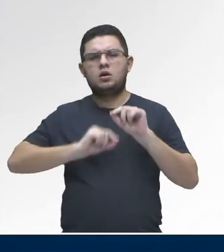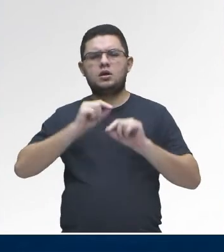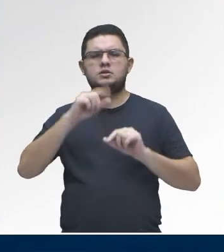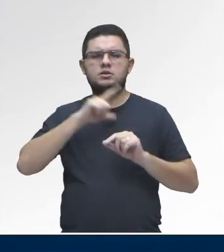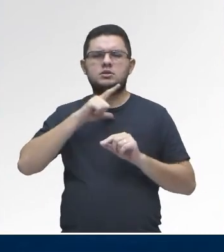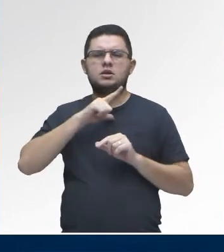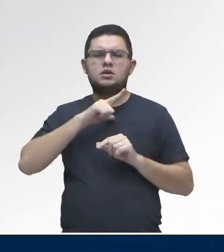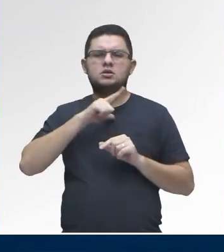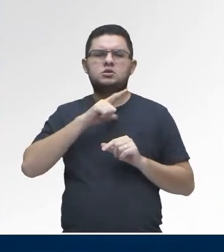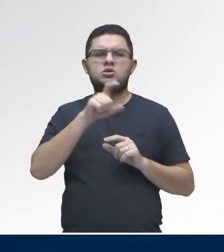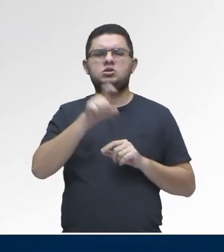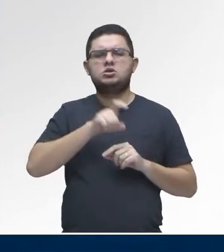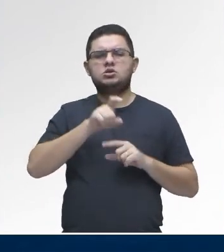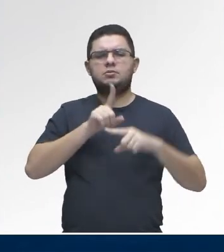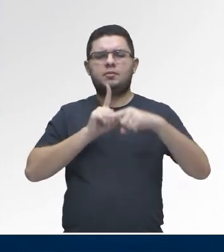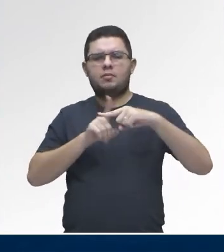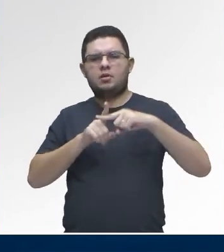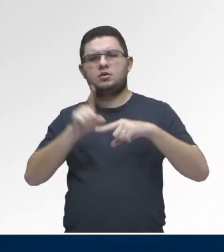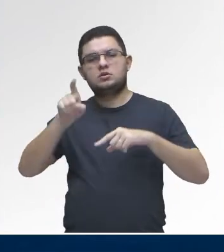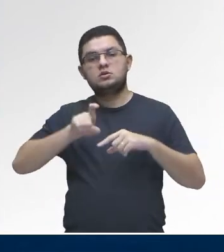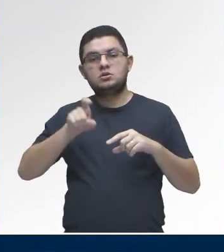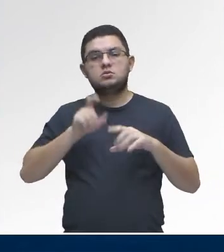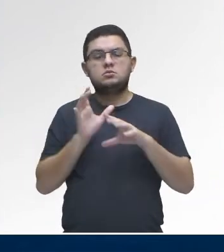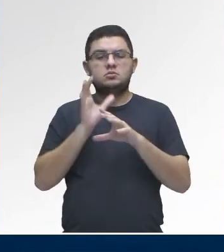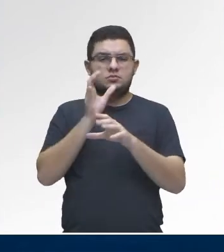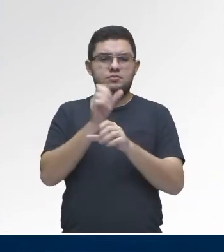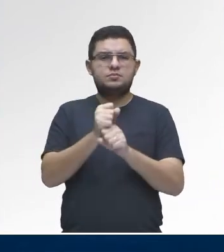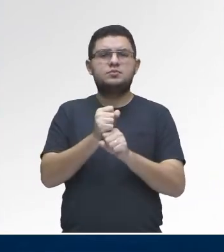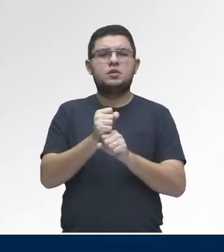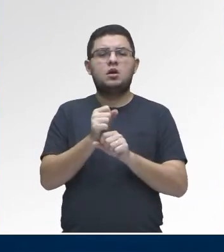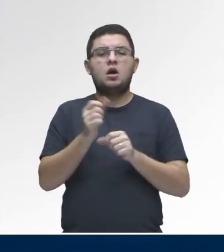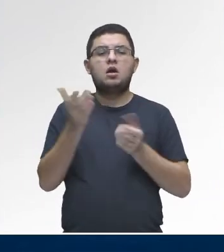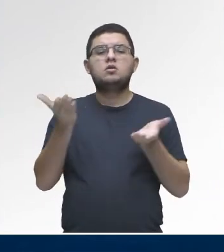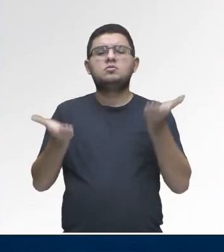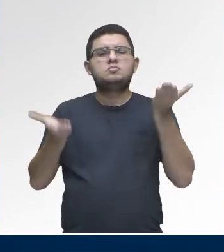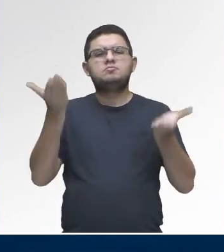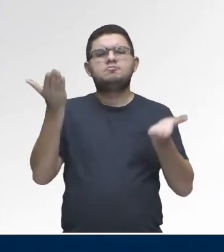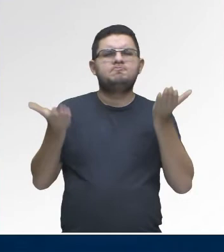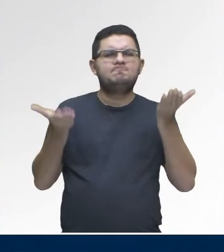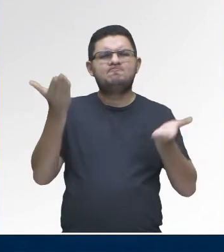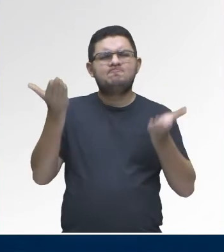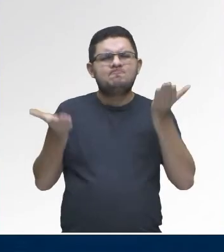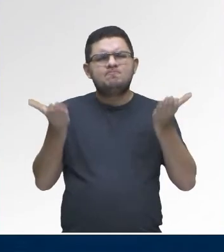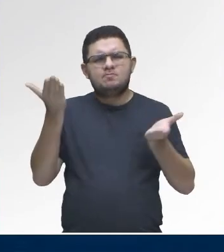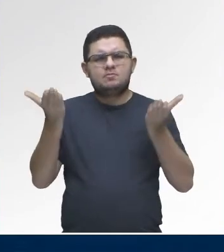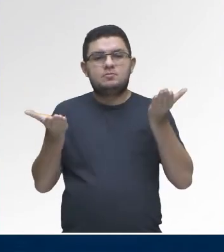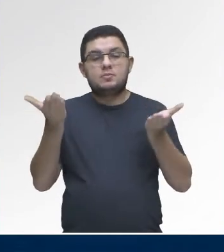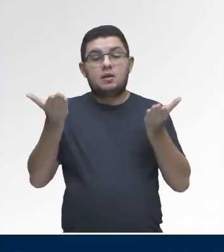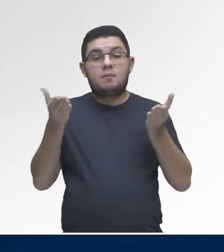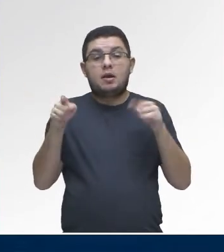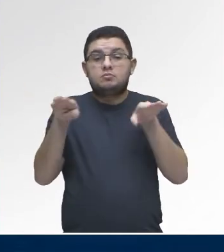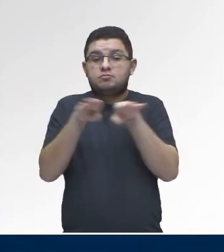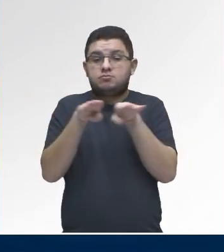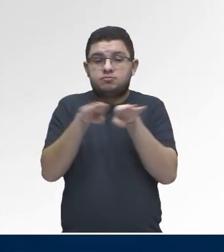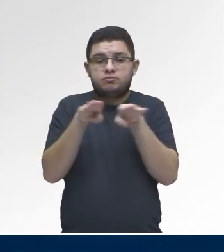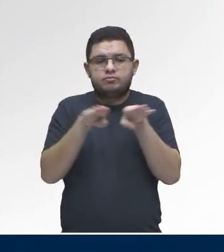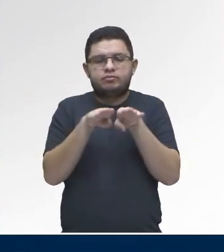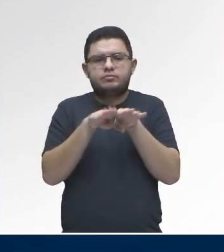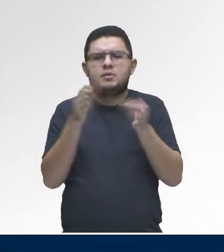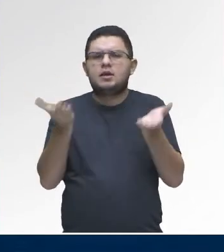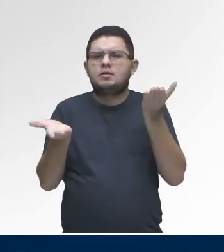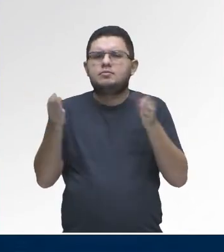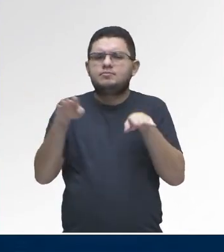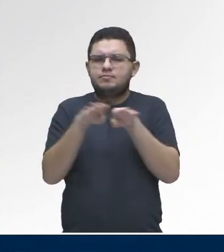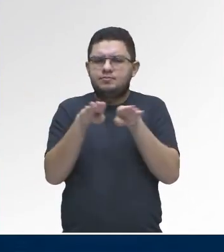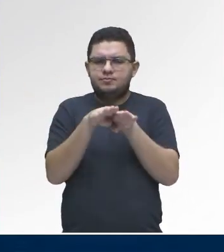balança equilibrada. Para deixar a balança equilibrada, eu preciso que os dois lados tenham o mesmo valor, né? Mesmo